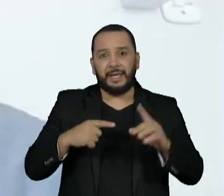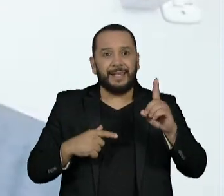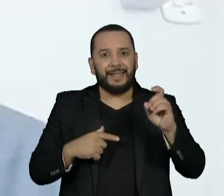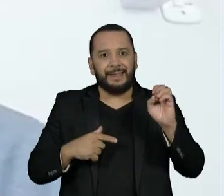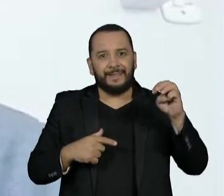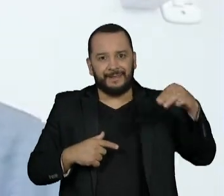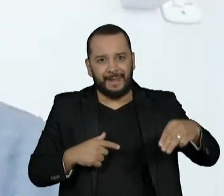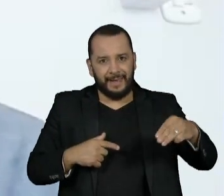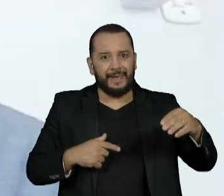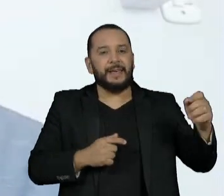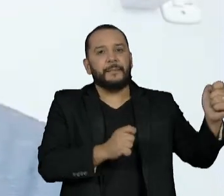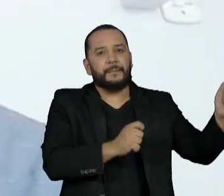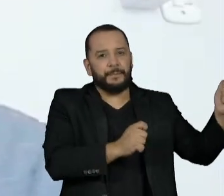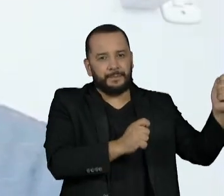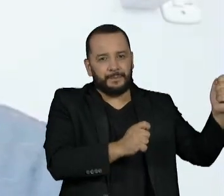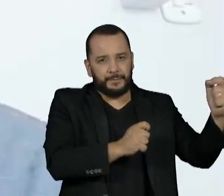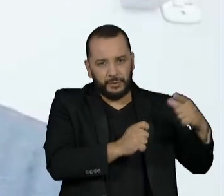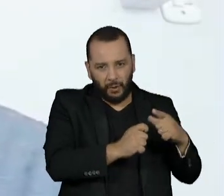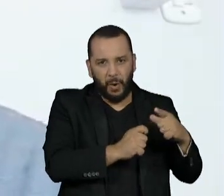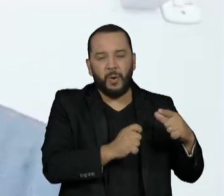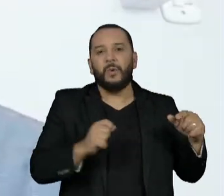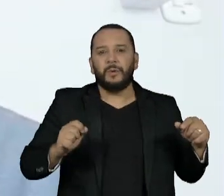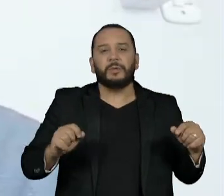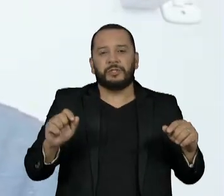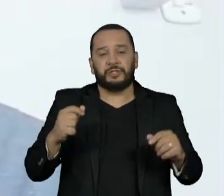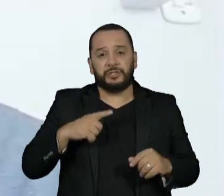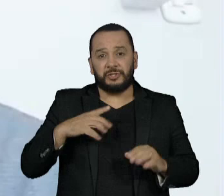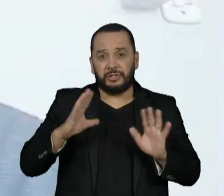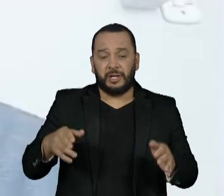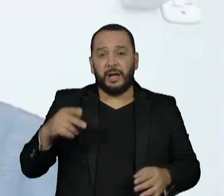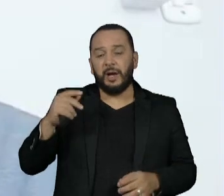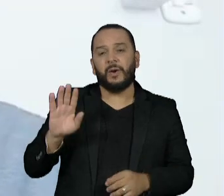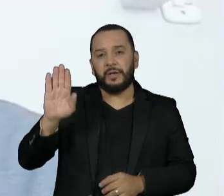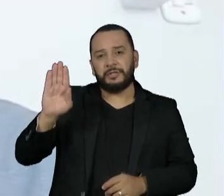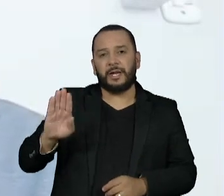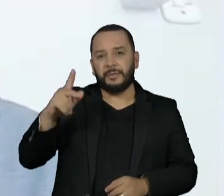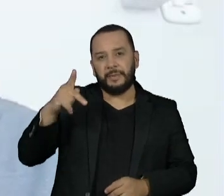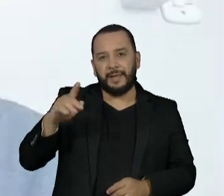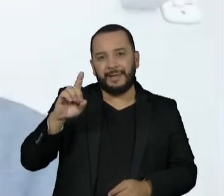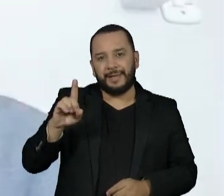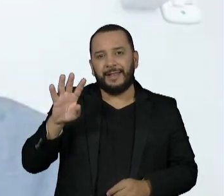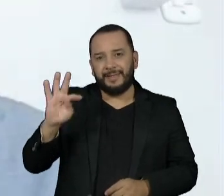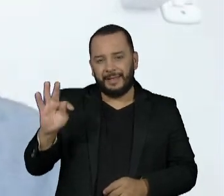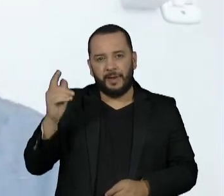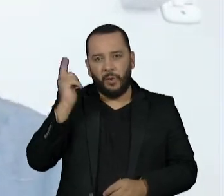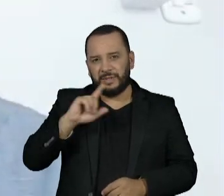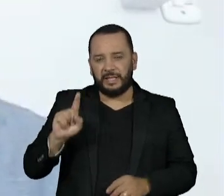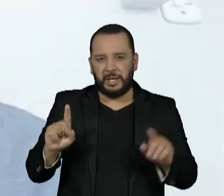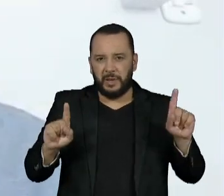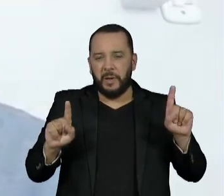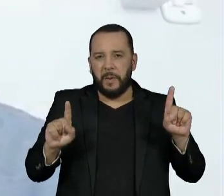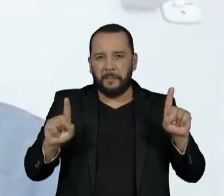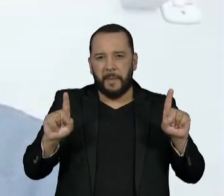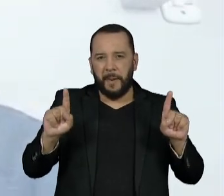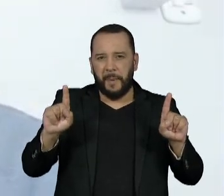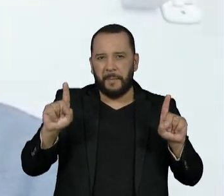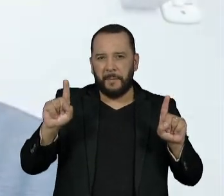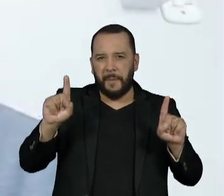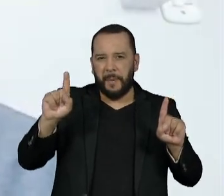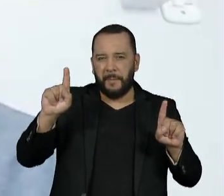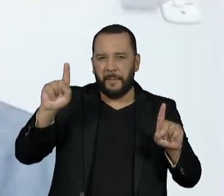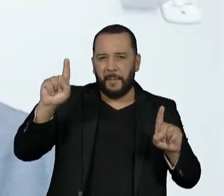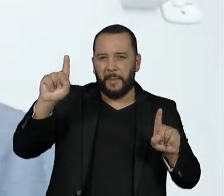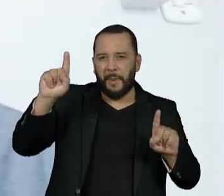ao PSOL. O Sarto, o candidato do PDT, conseguiu unificar todos os setores políticos em torno